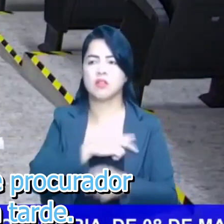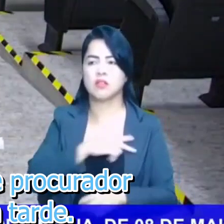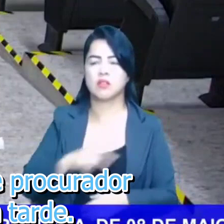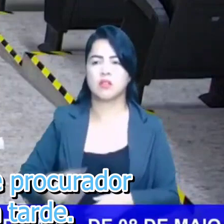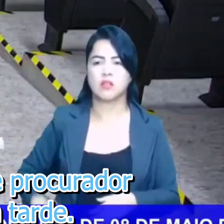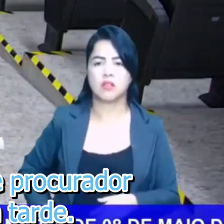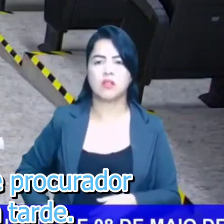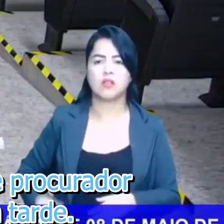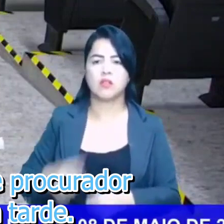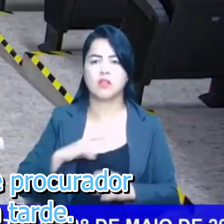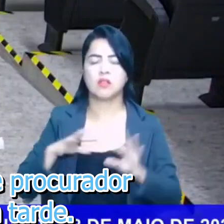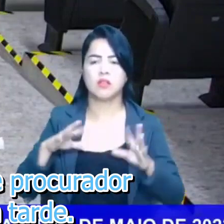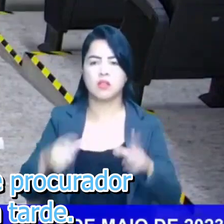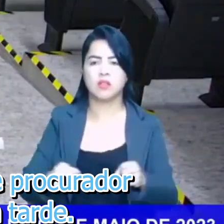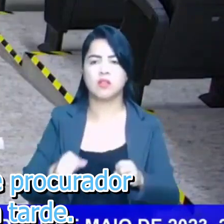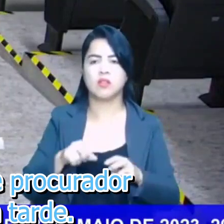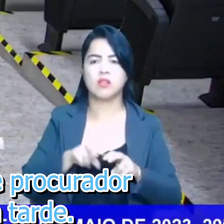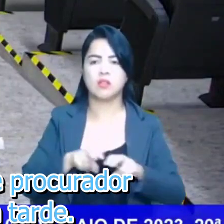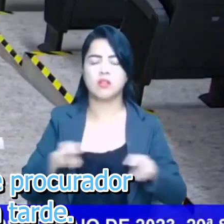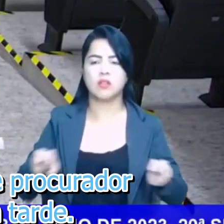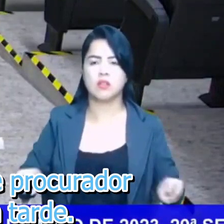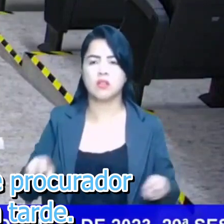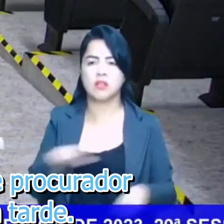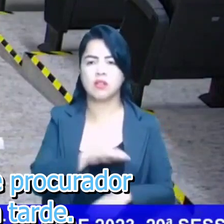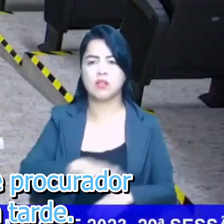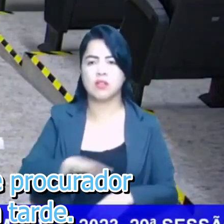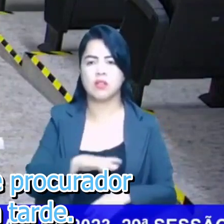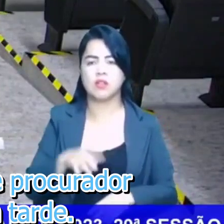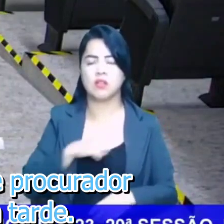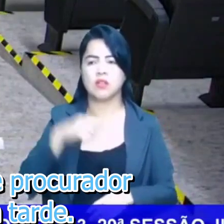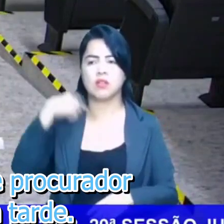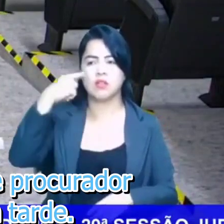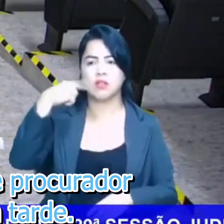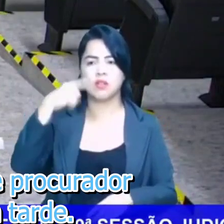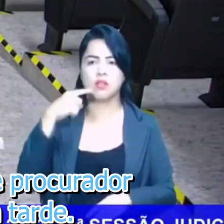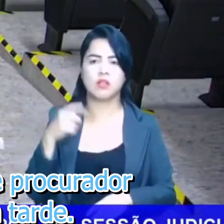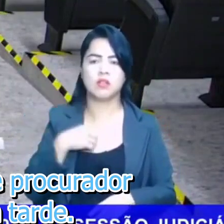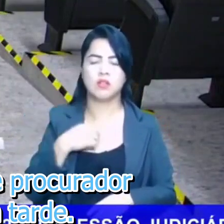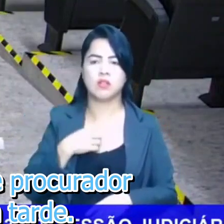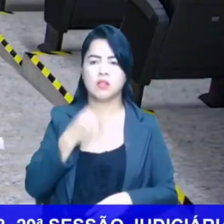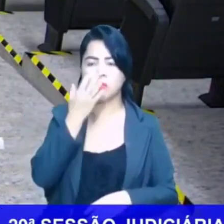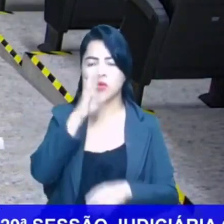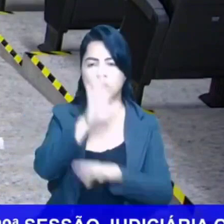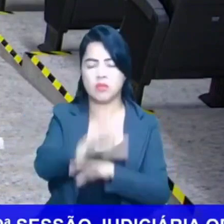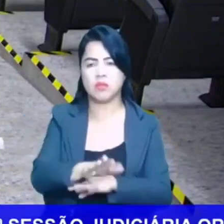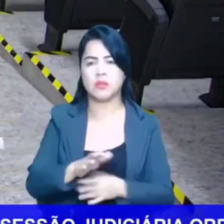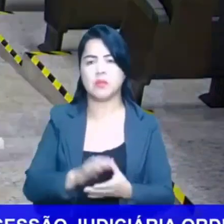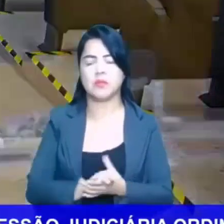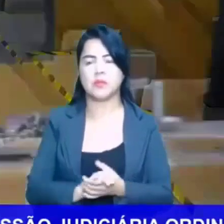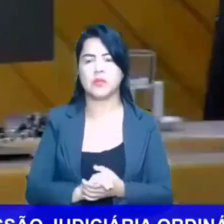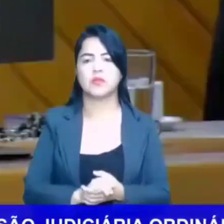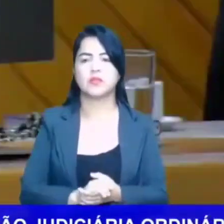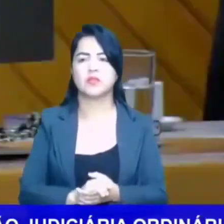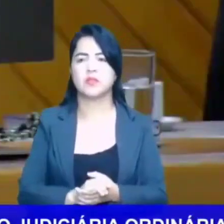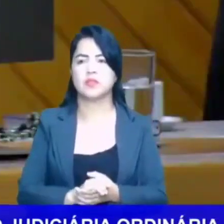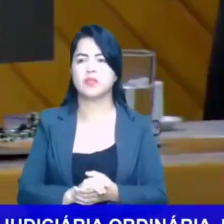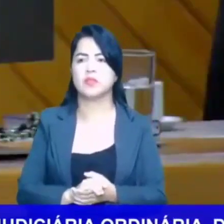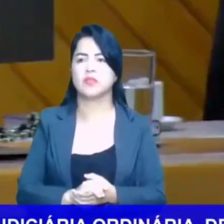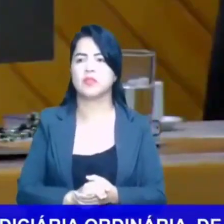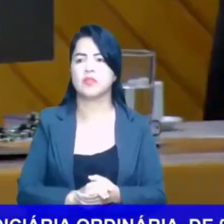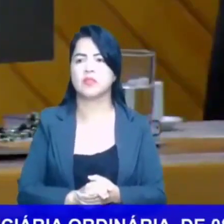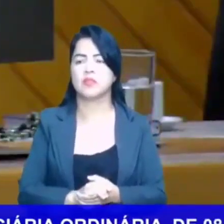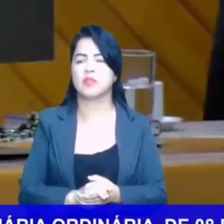lado direito na tribuna. Presidente, procurador regional eleitoral, aos advogados aqui presentes, boa tarde. Com relação